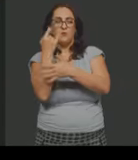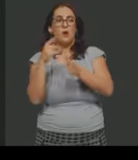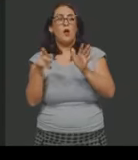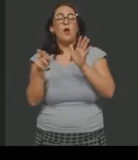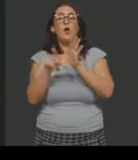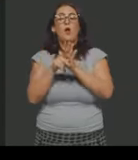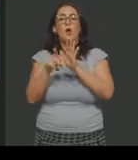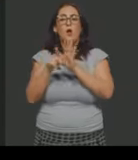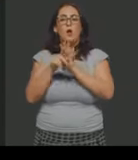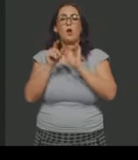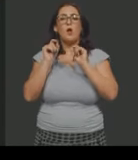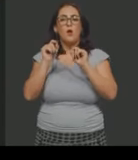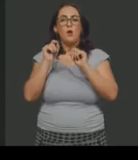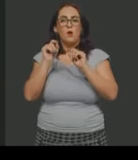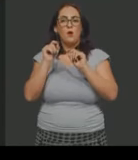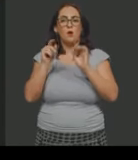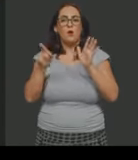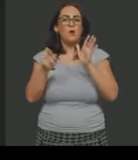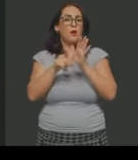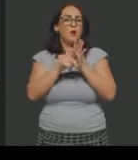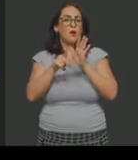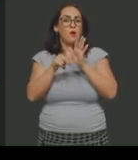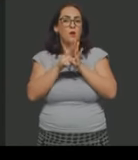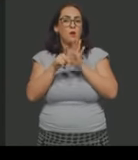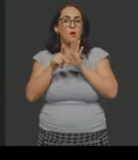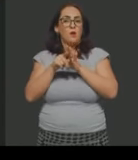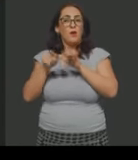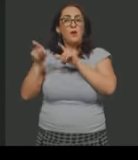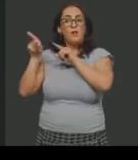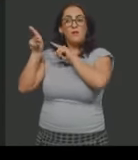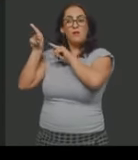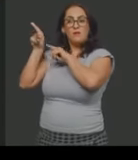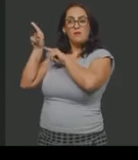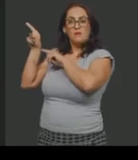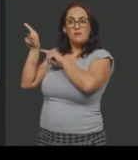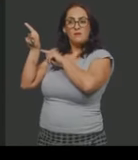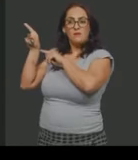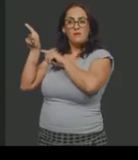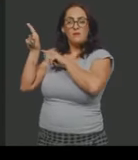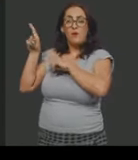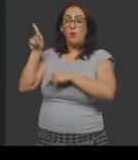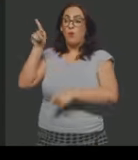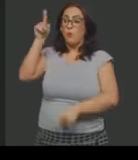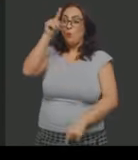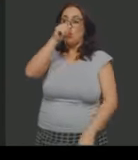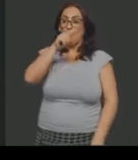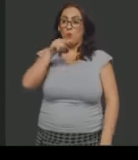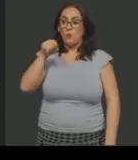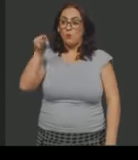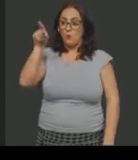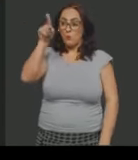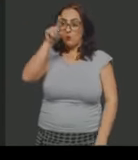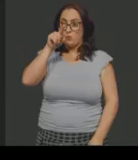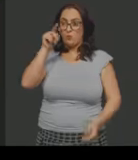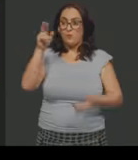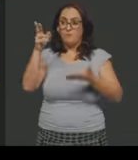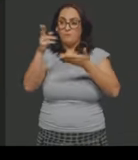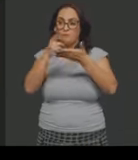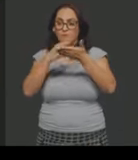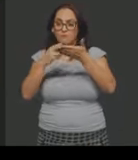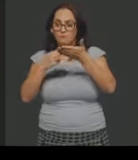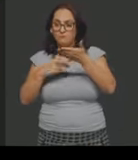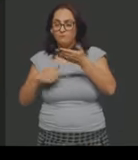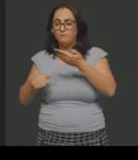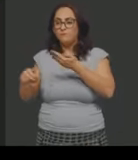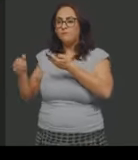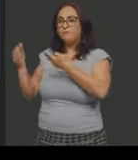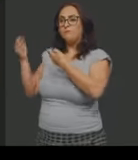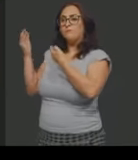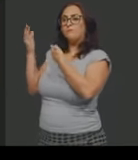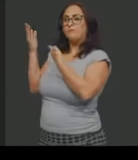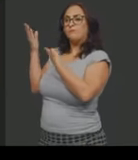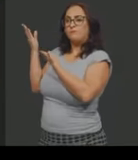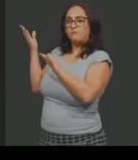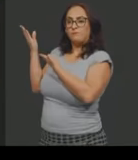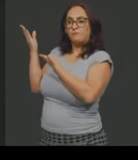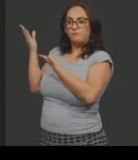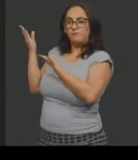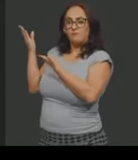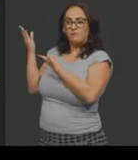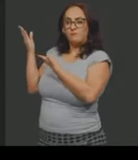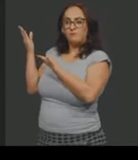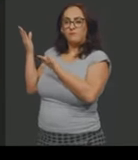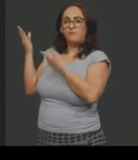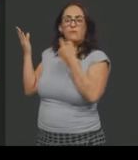ciclo evolutivo de uma pteridófita terrestre. Então, eu tenho aqui a imagem. Olha só, o rizoma que eu falei